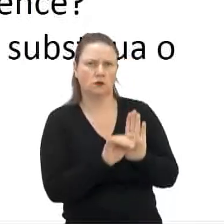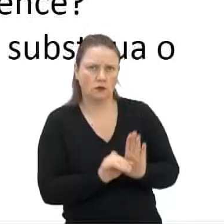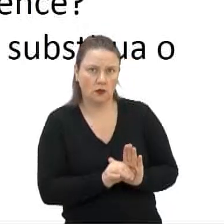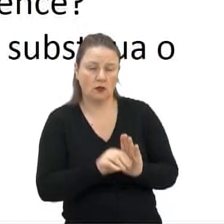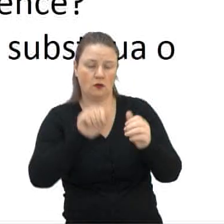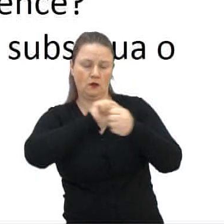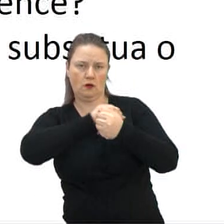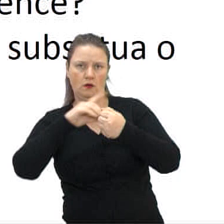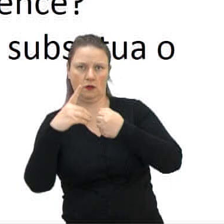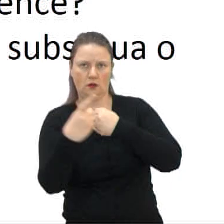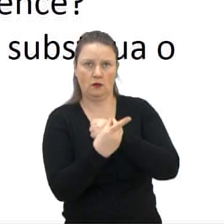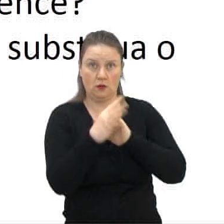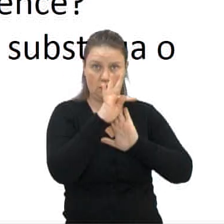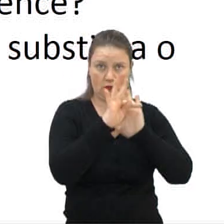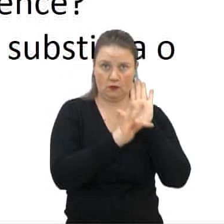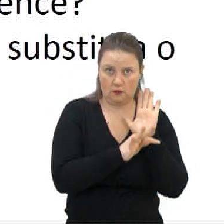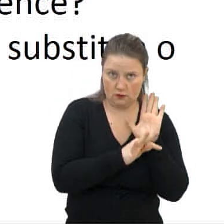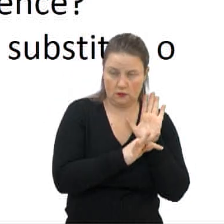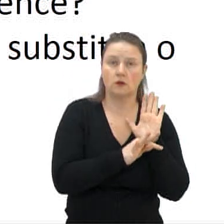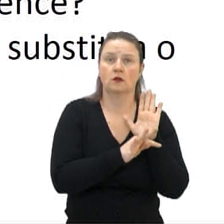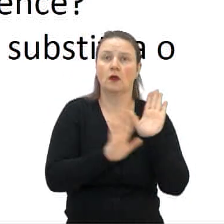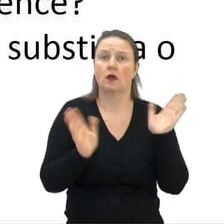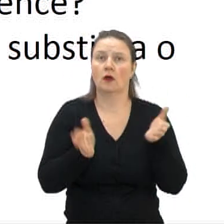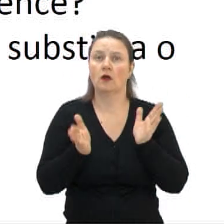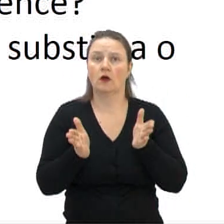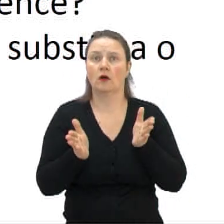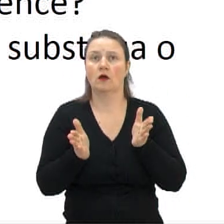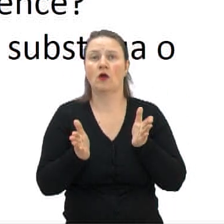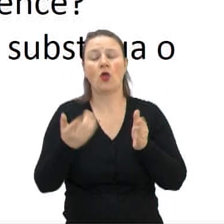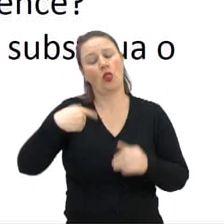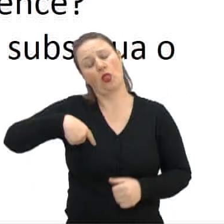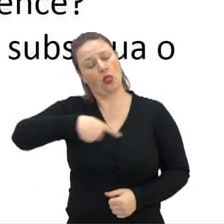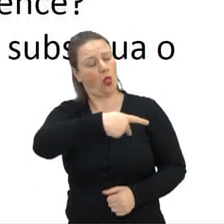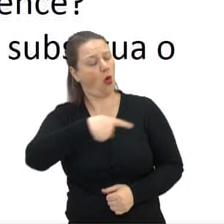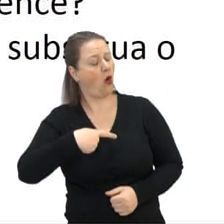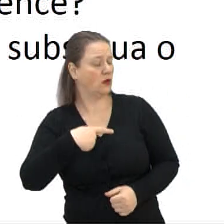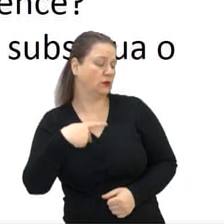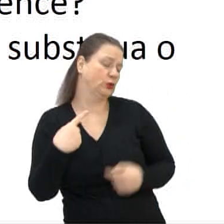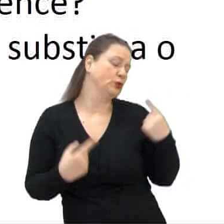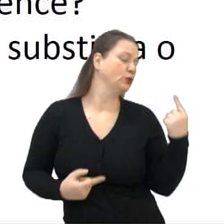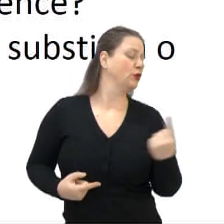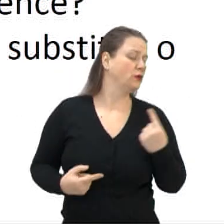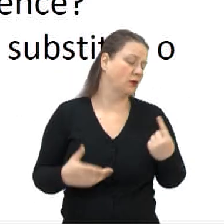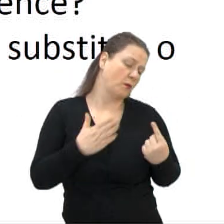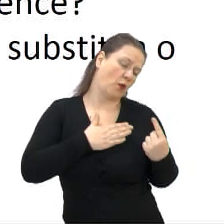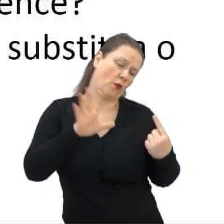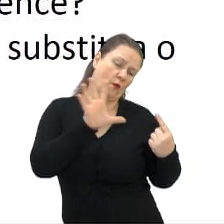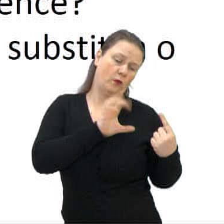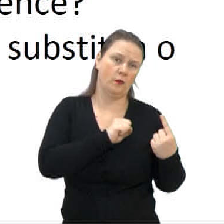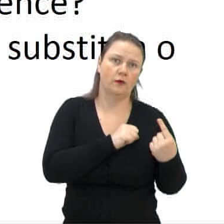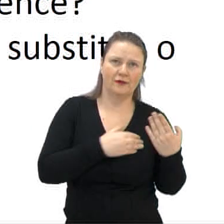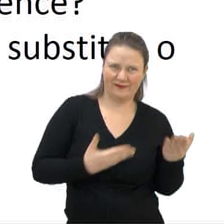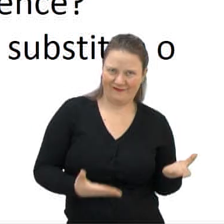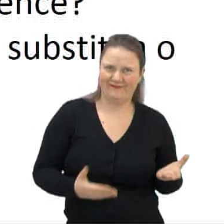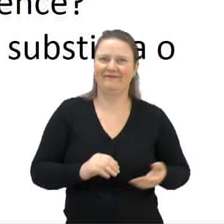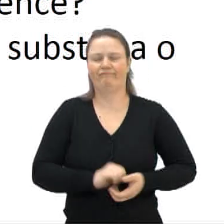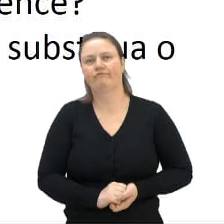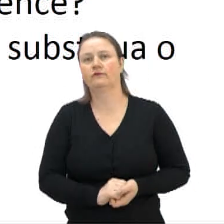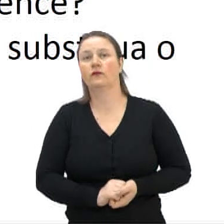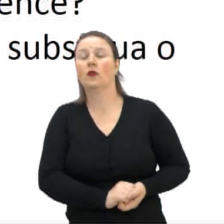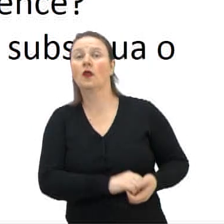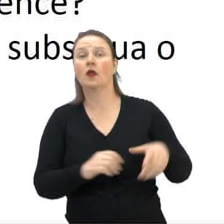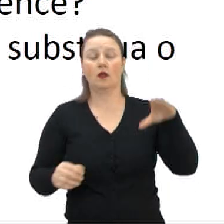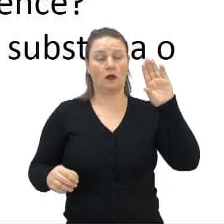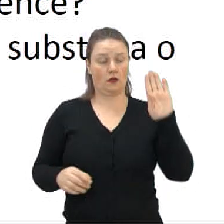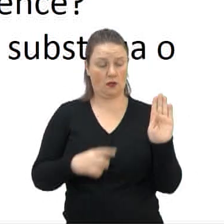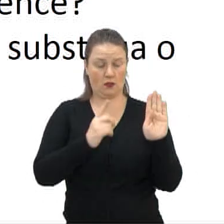o advérbio do texto. Então, desse enfim, sós, meu amor, qual vai ser o advérbio? É só identificá-lo. Depois,